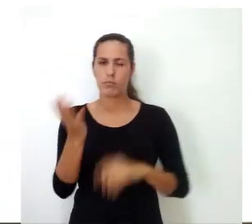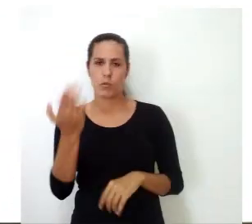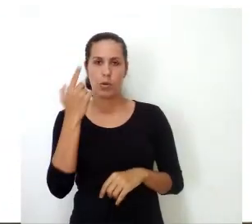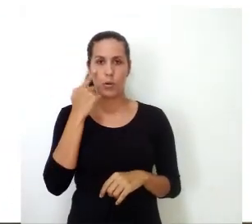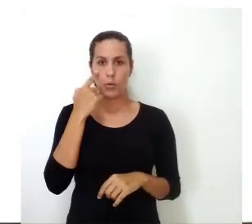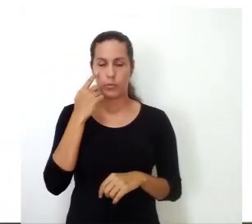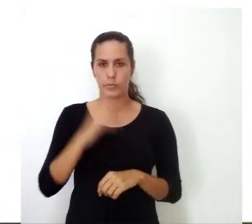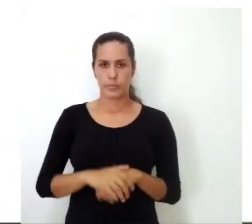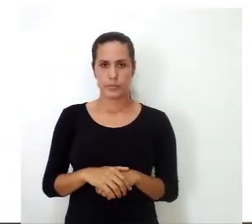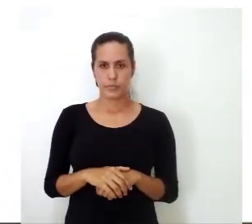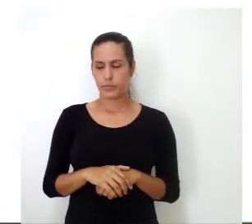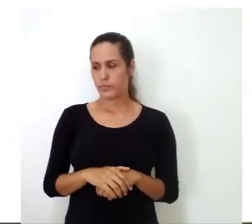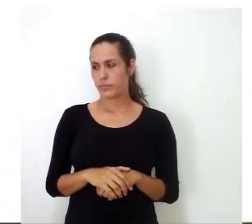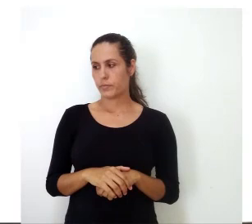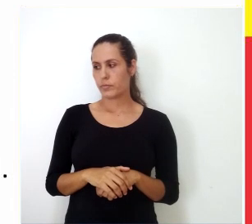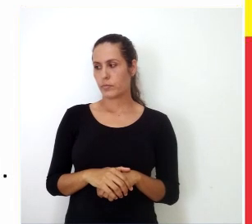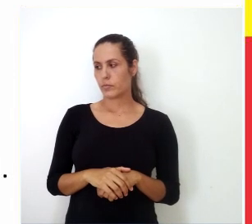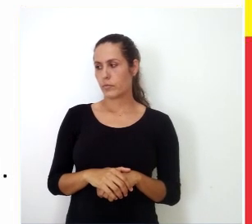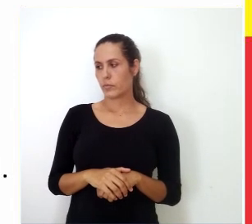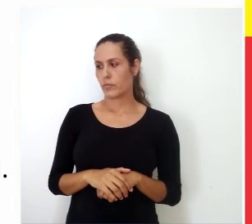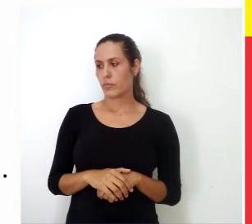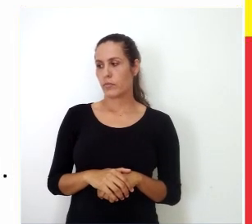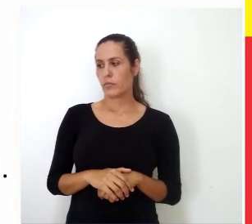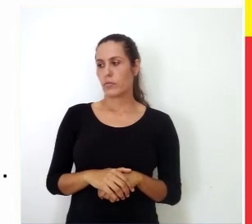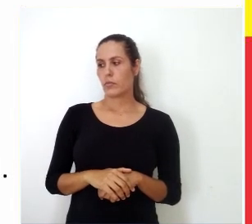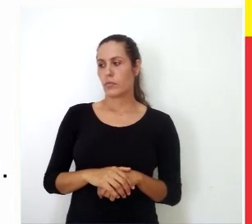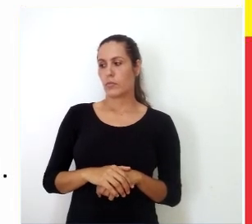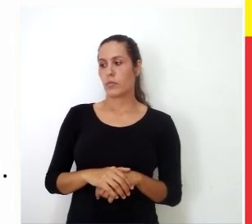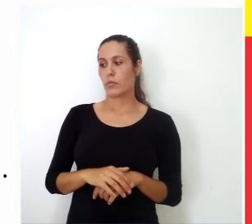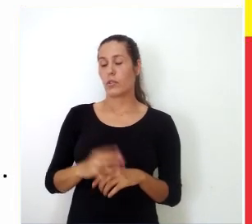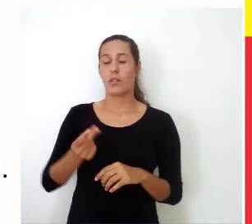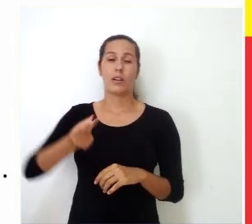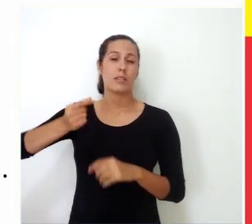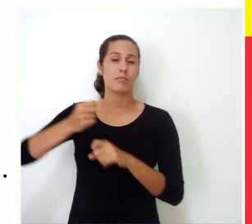teoria da deriva dos continentes. Vamos lá.